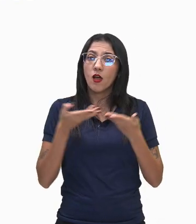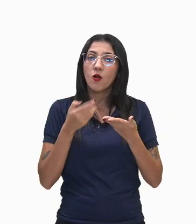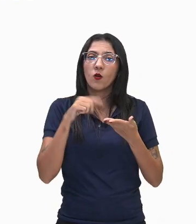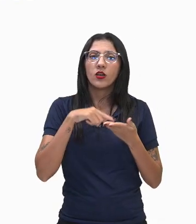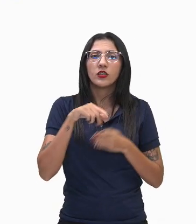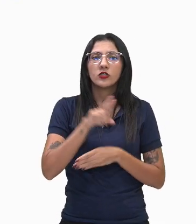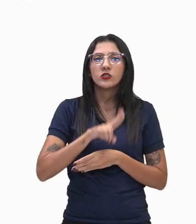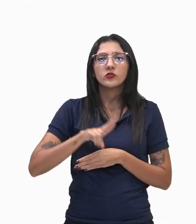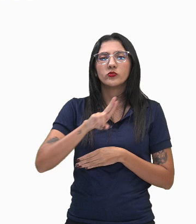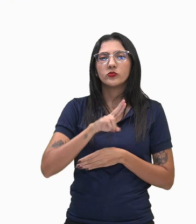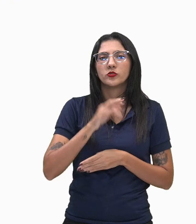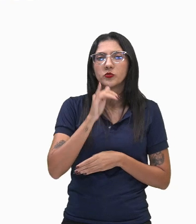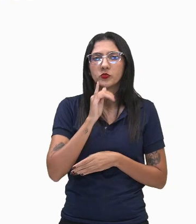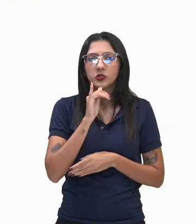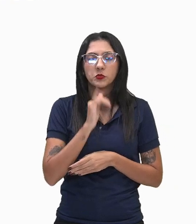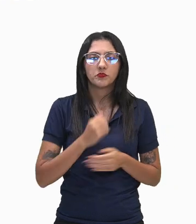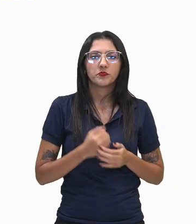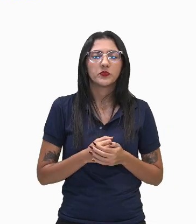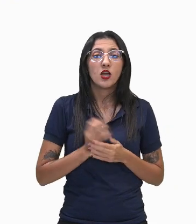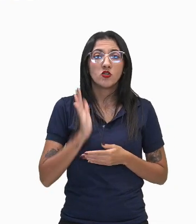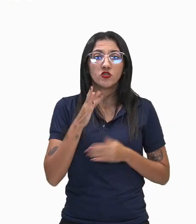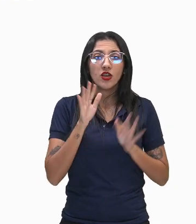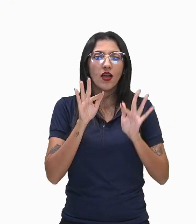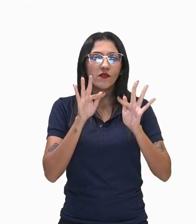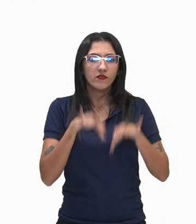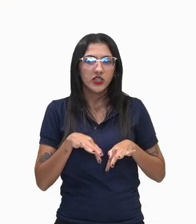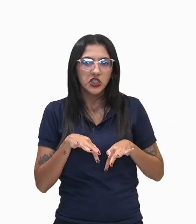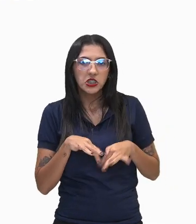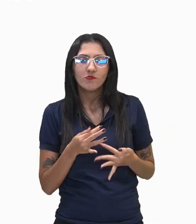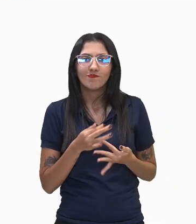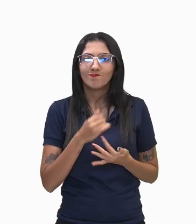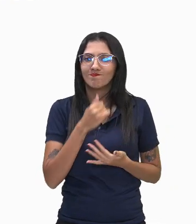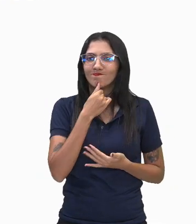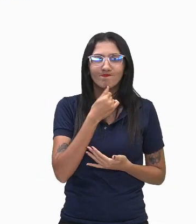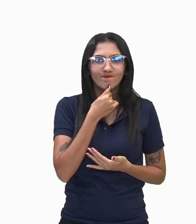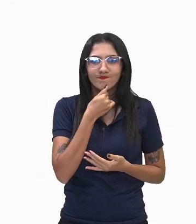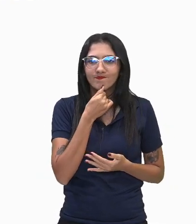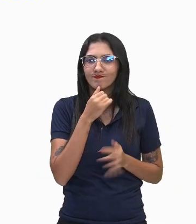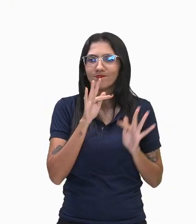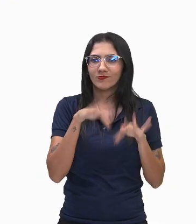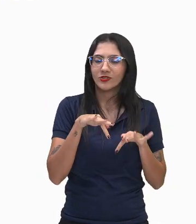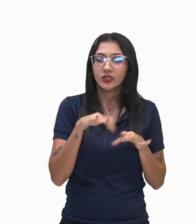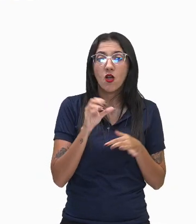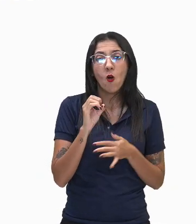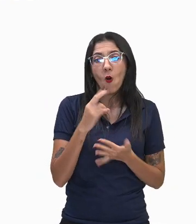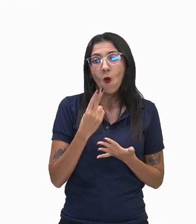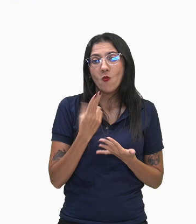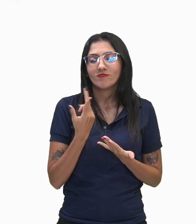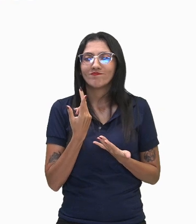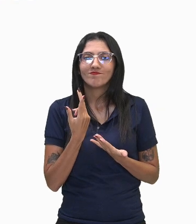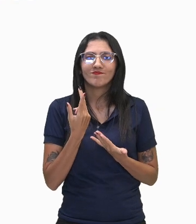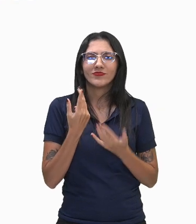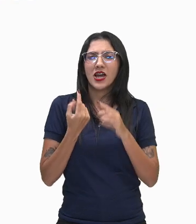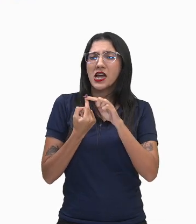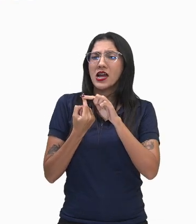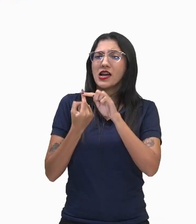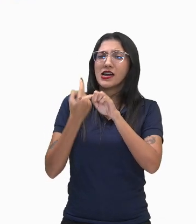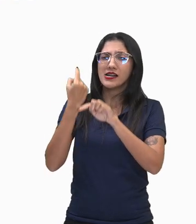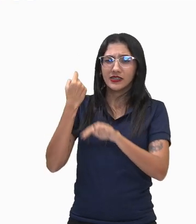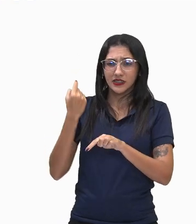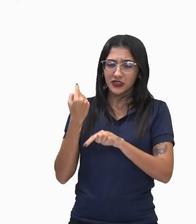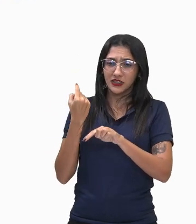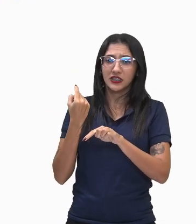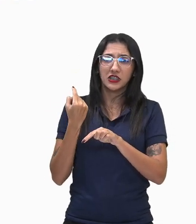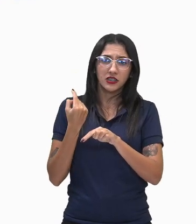as situações acabadas, inacabadas, ou para situações anteriores a outras que